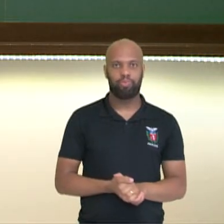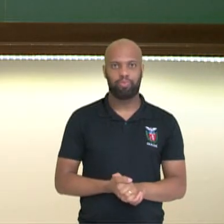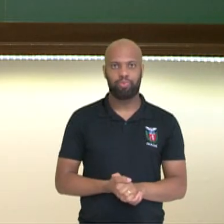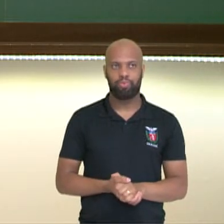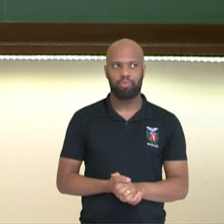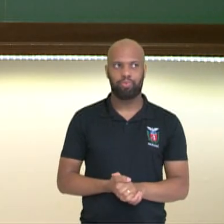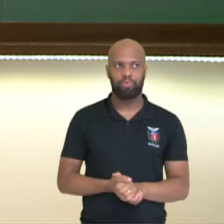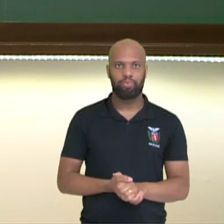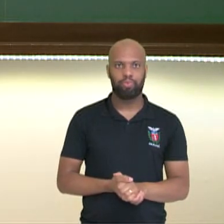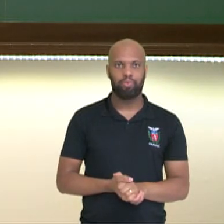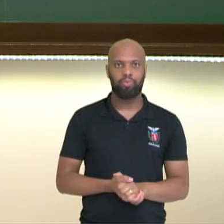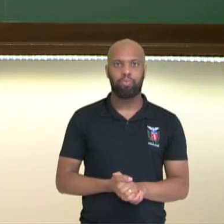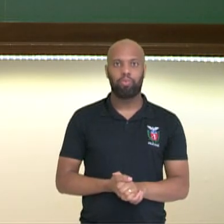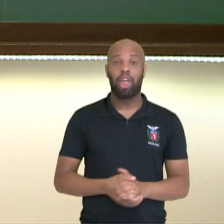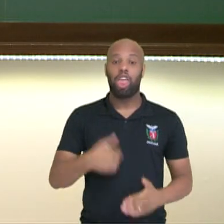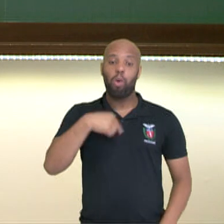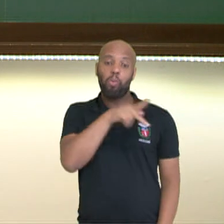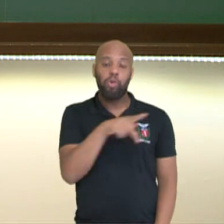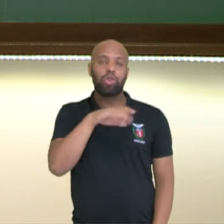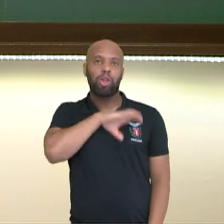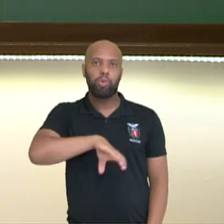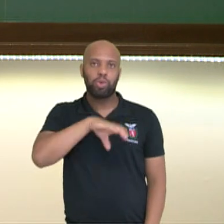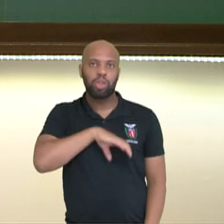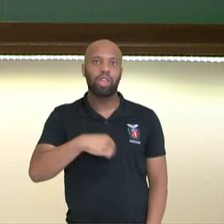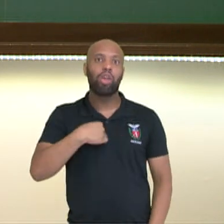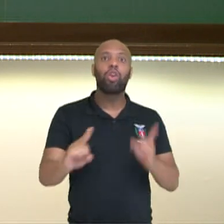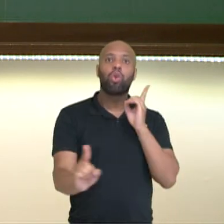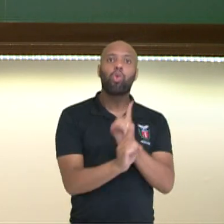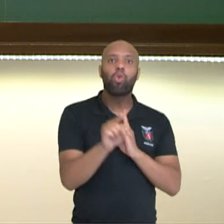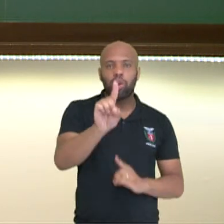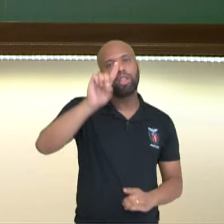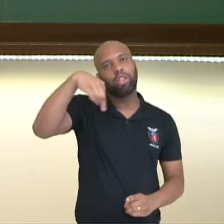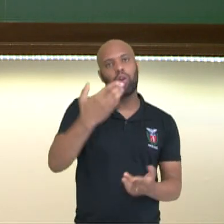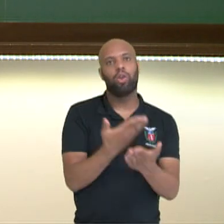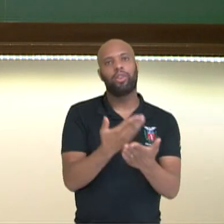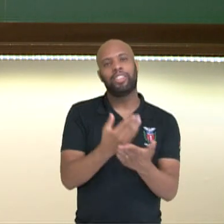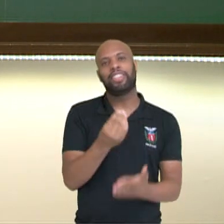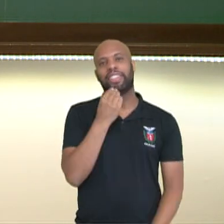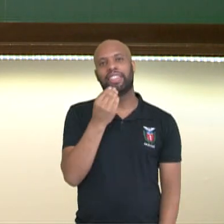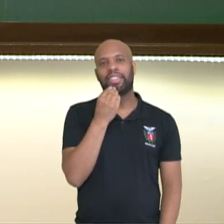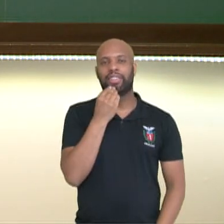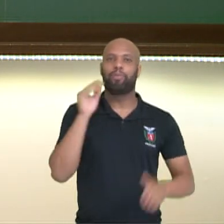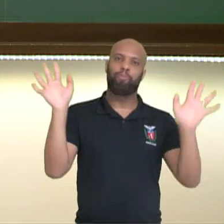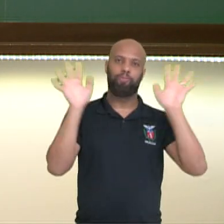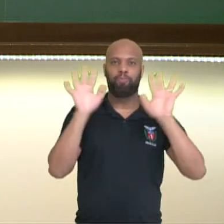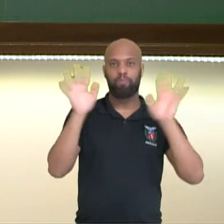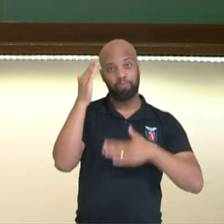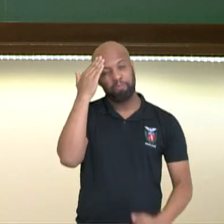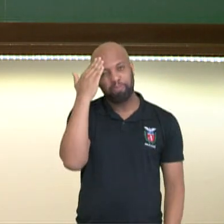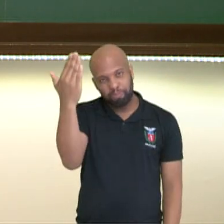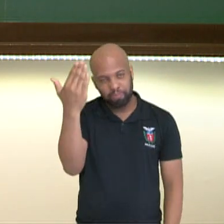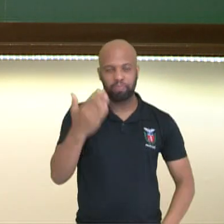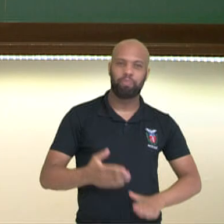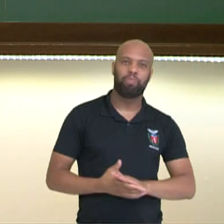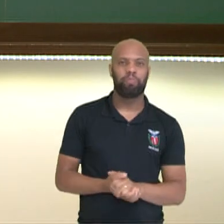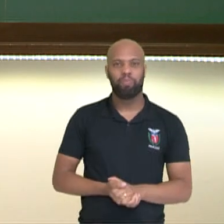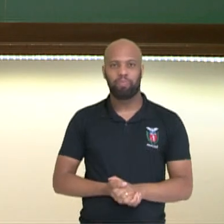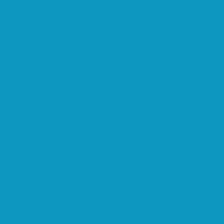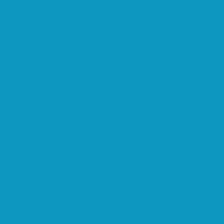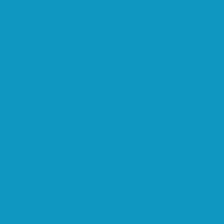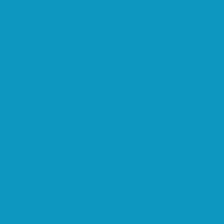Já no desfecho, a gente tem que resolver isso. Então, é muito importante você pensar